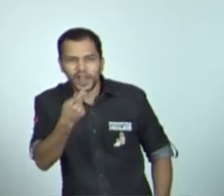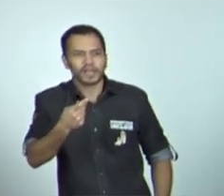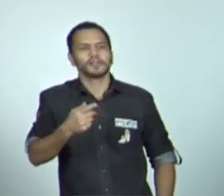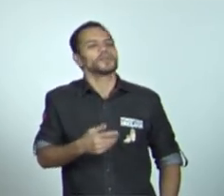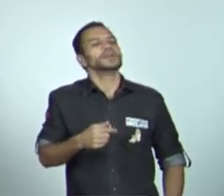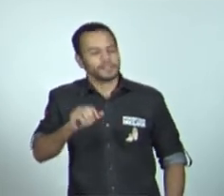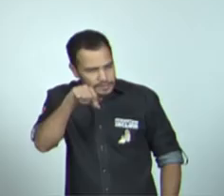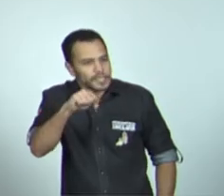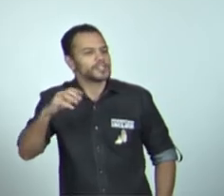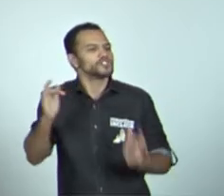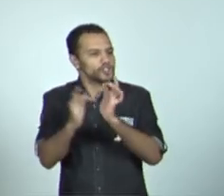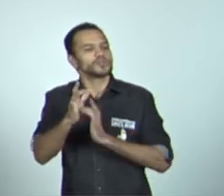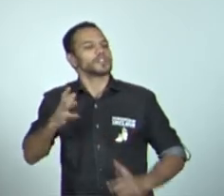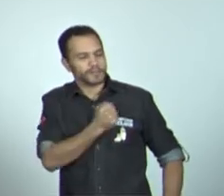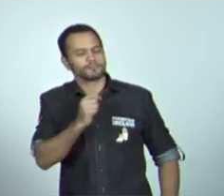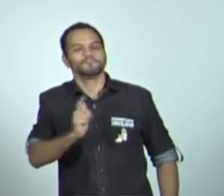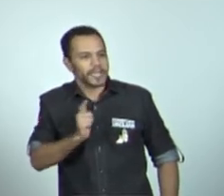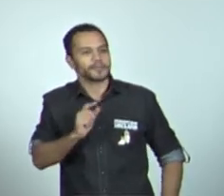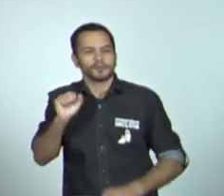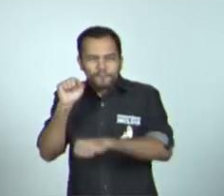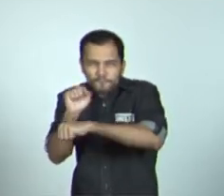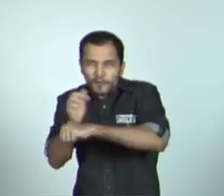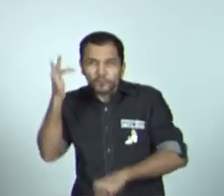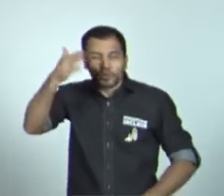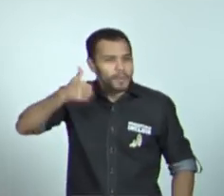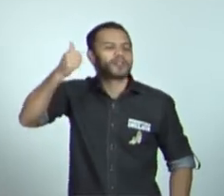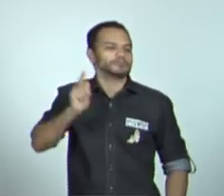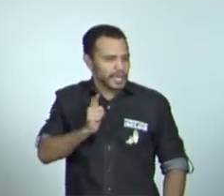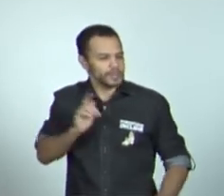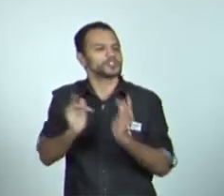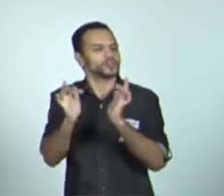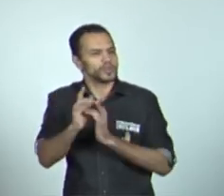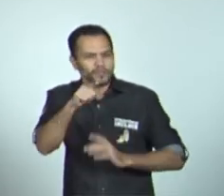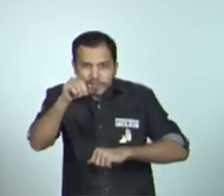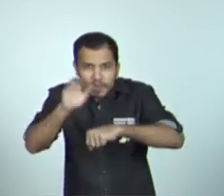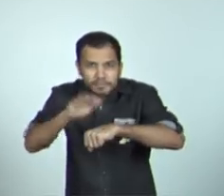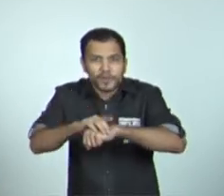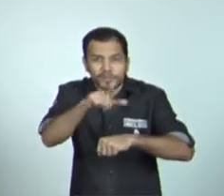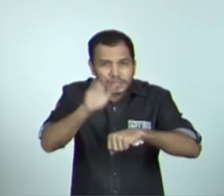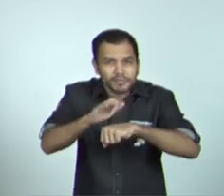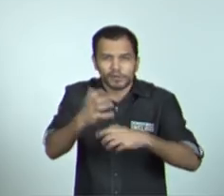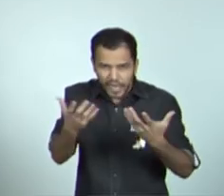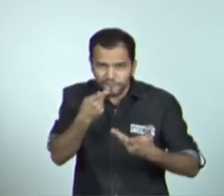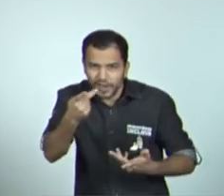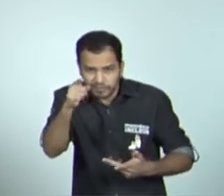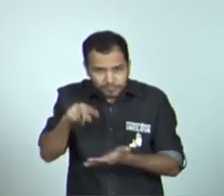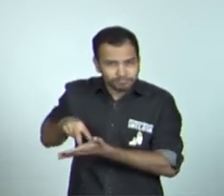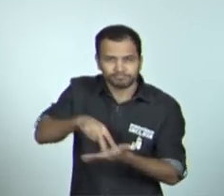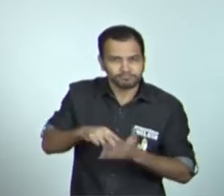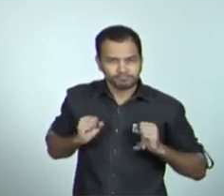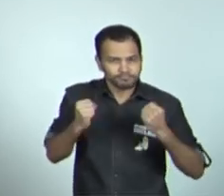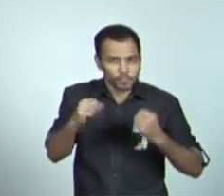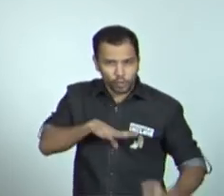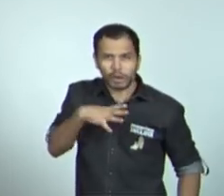fora de mim não rapaz que fora de mim não esperança quem está disposto a dizer para o mundo olhe para jesus porque